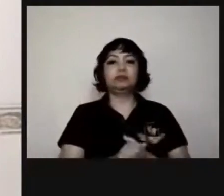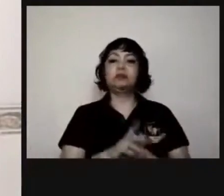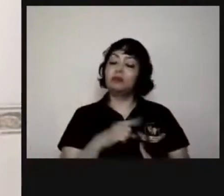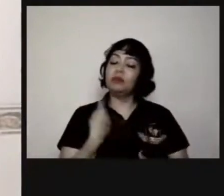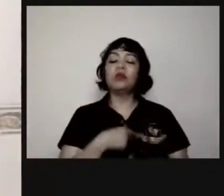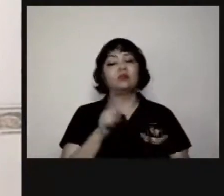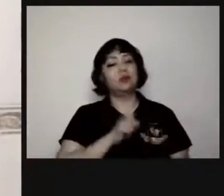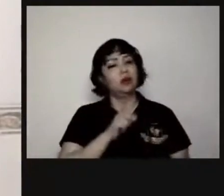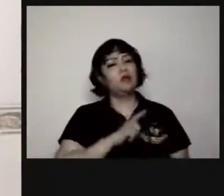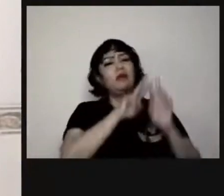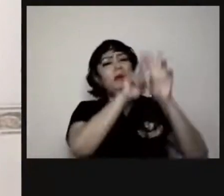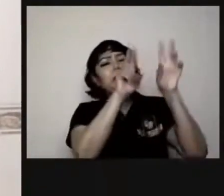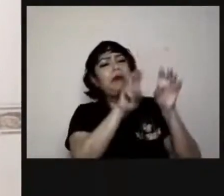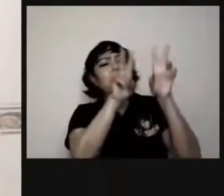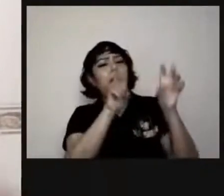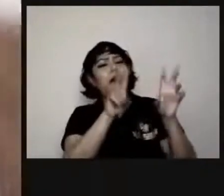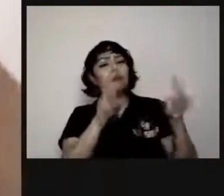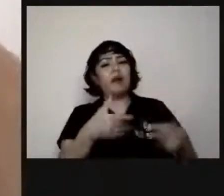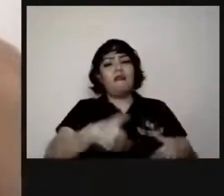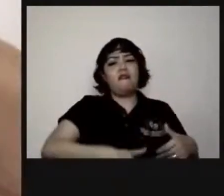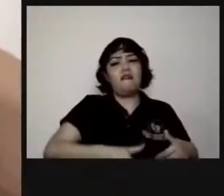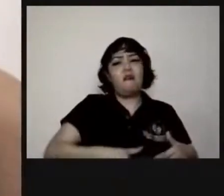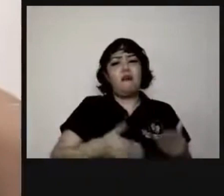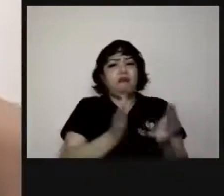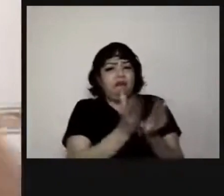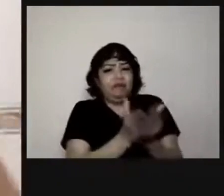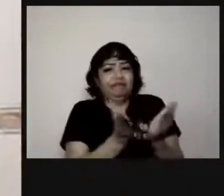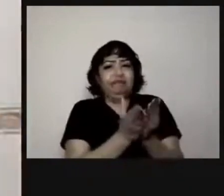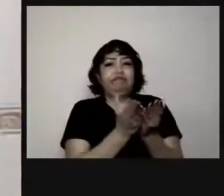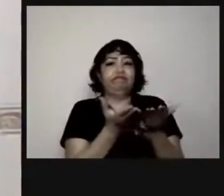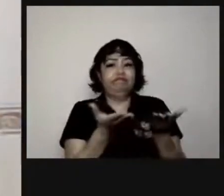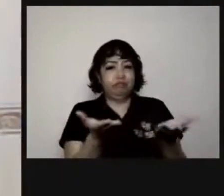temas, né, a fome, a miséria, nós temos várias